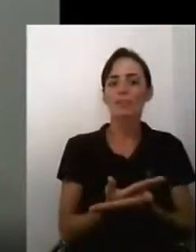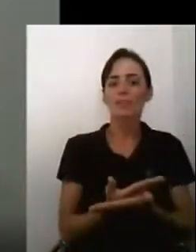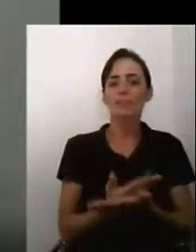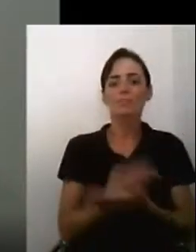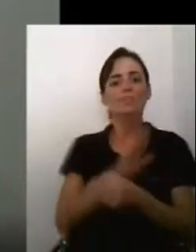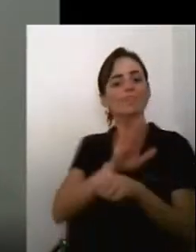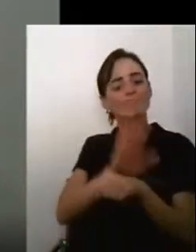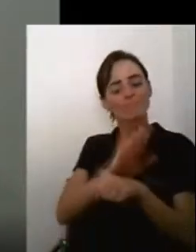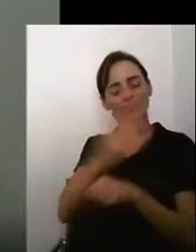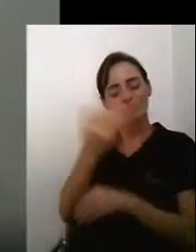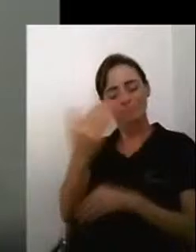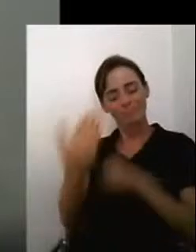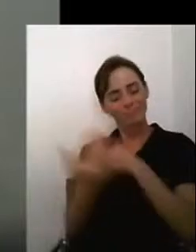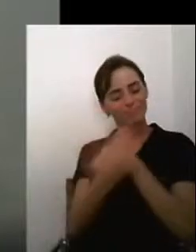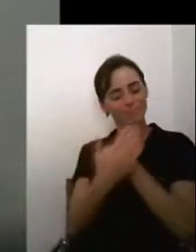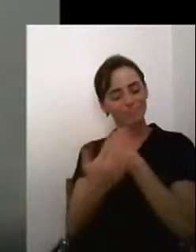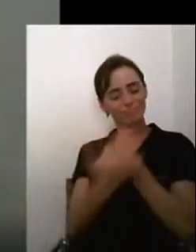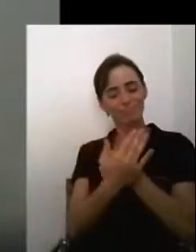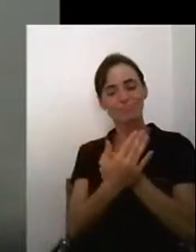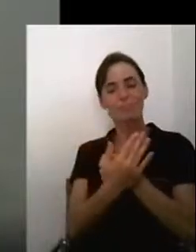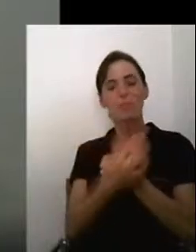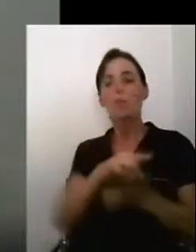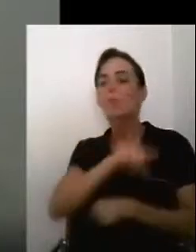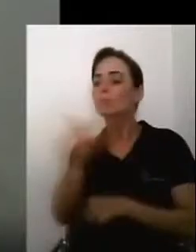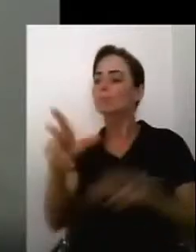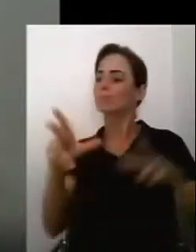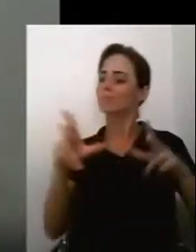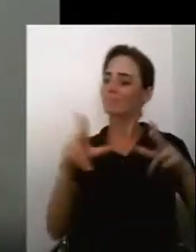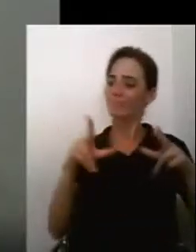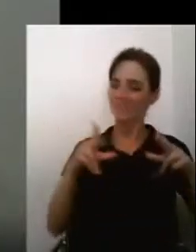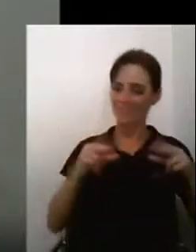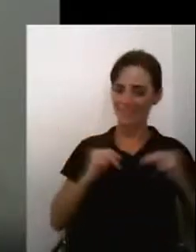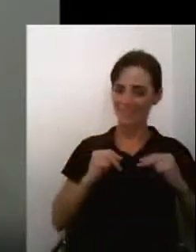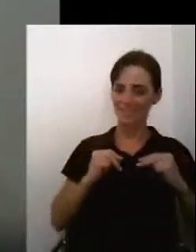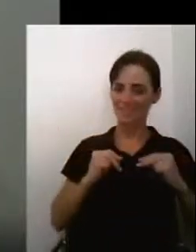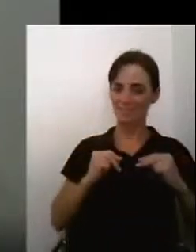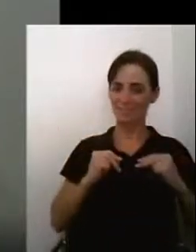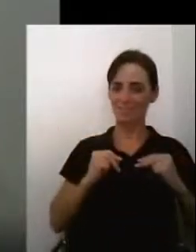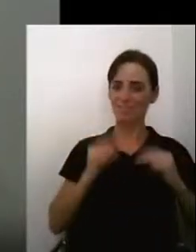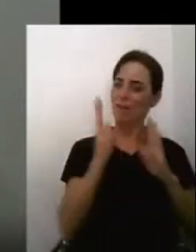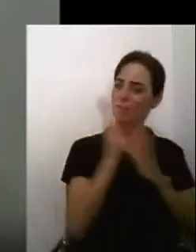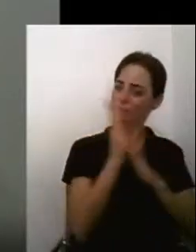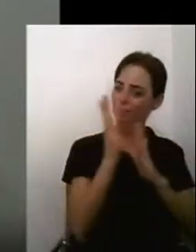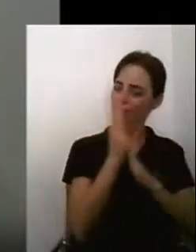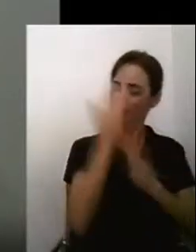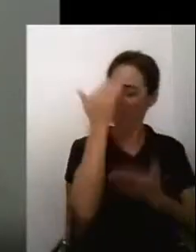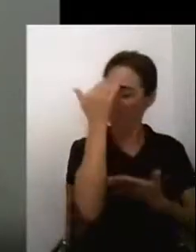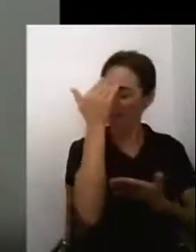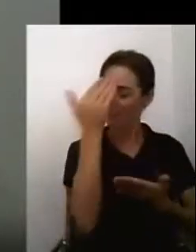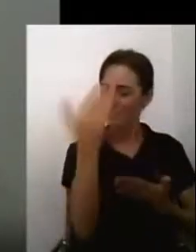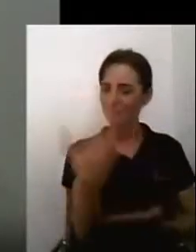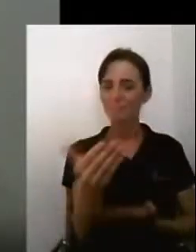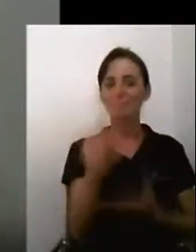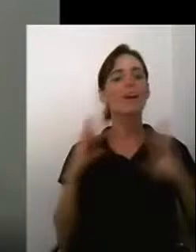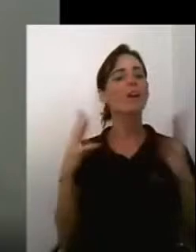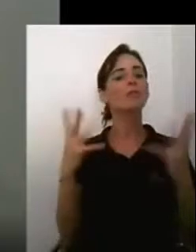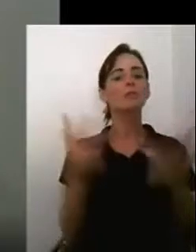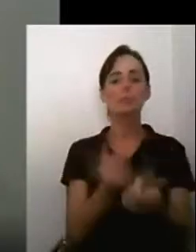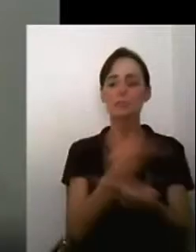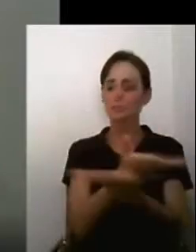consigo mesmos. Vocês merecem. Minha saudação e minha gratidão a todos e a